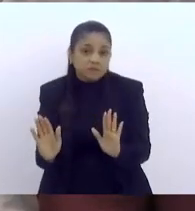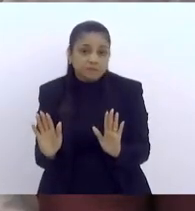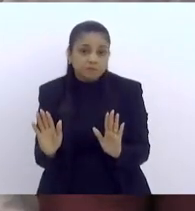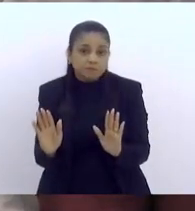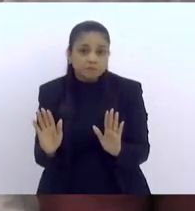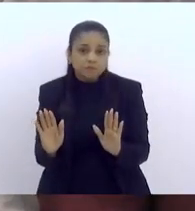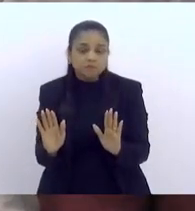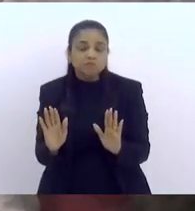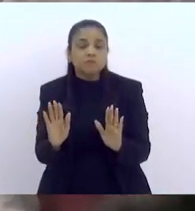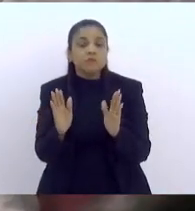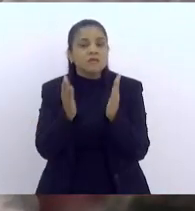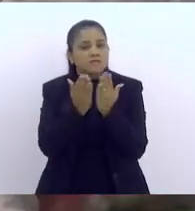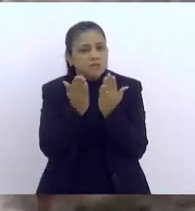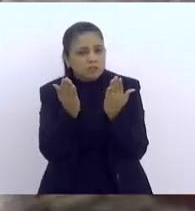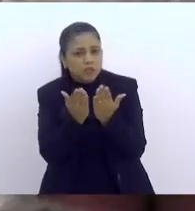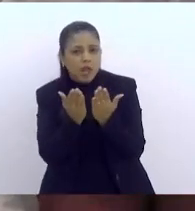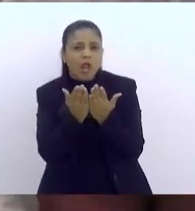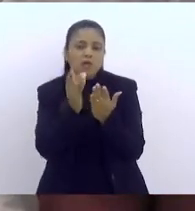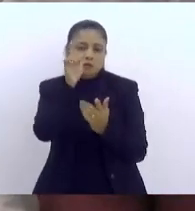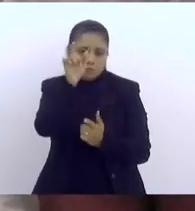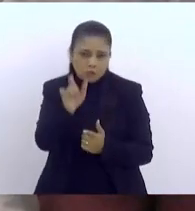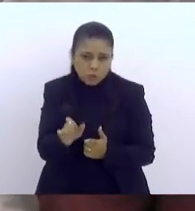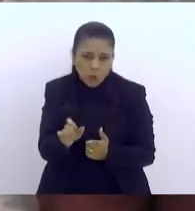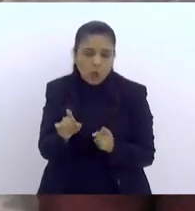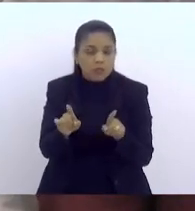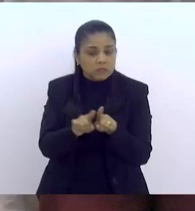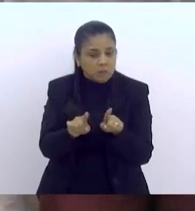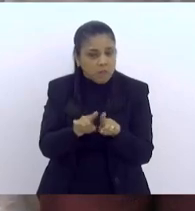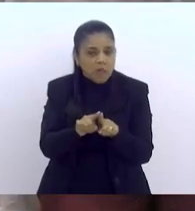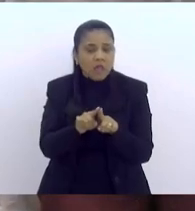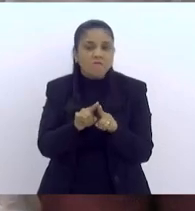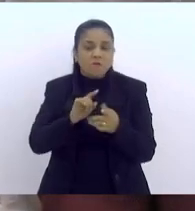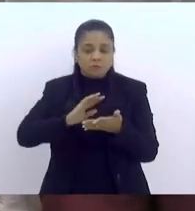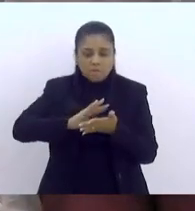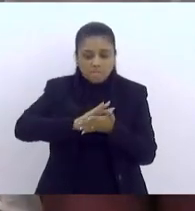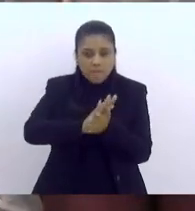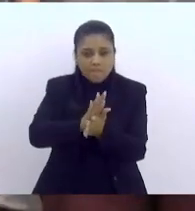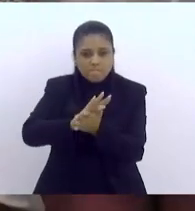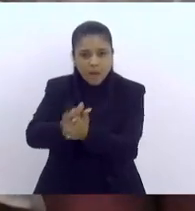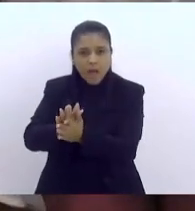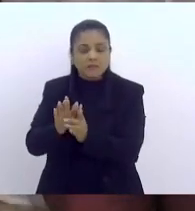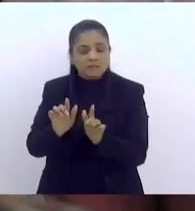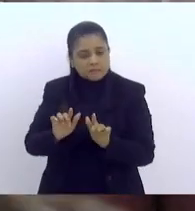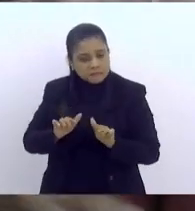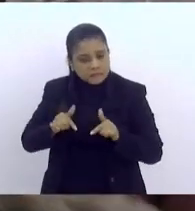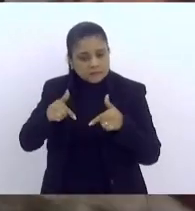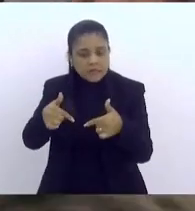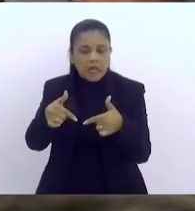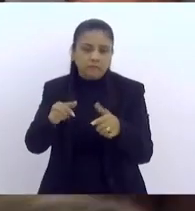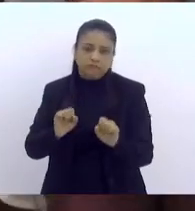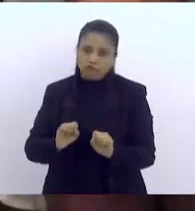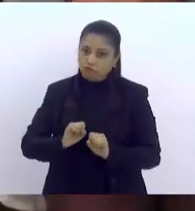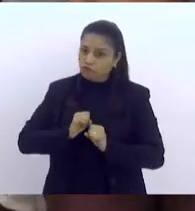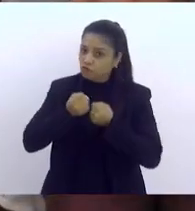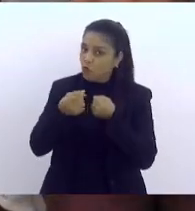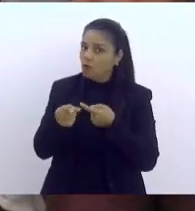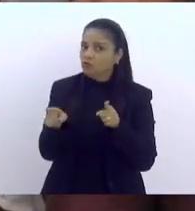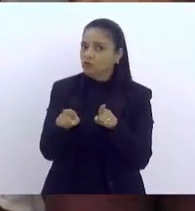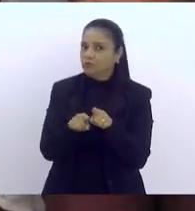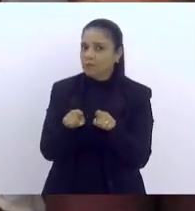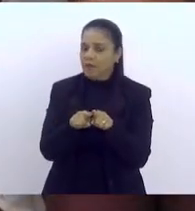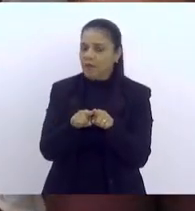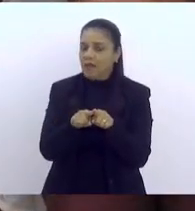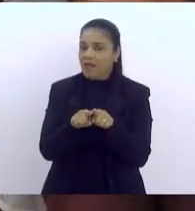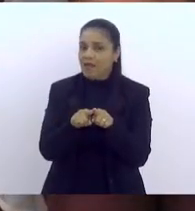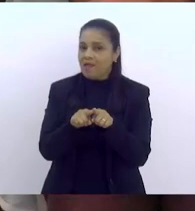nós, evangélicos, que fomos totalmente vilipendiados nesses atos cruéis que foram, sem